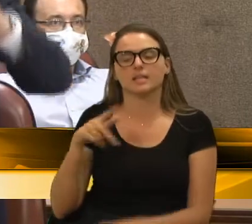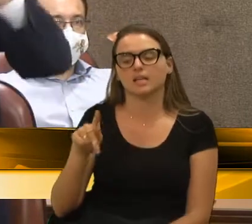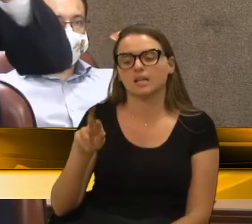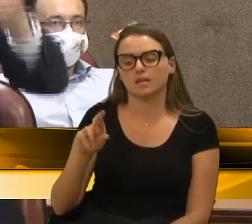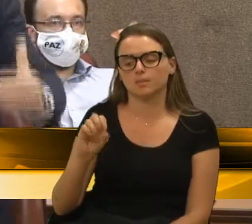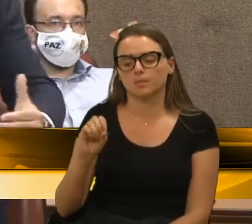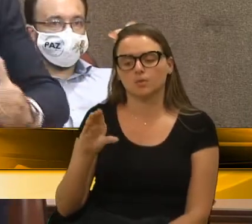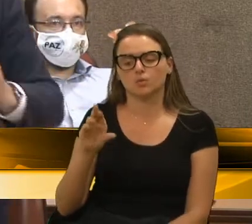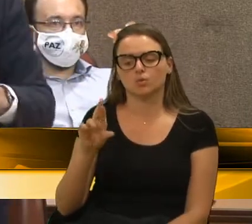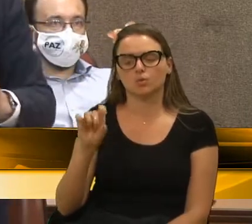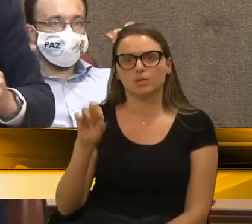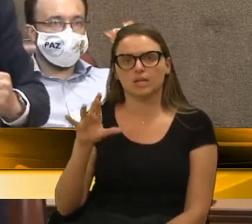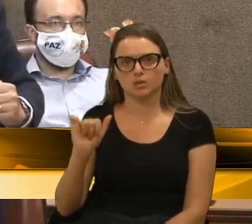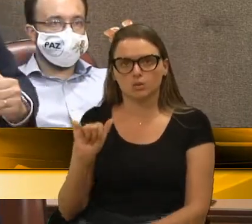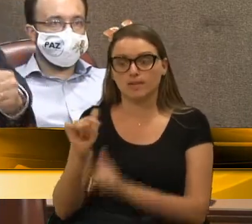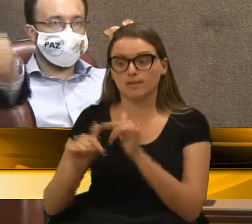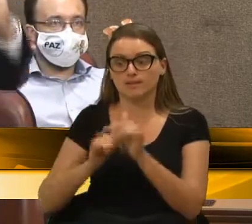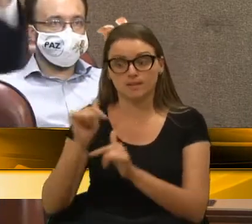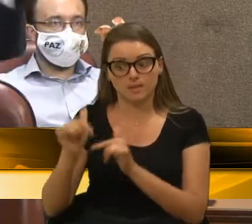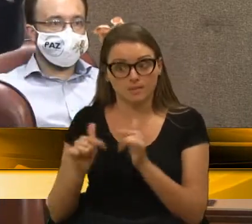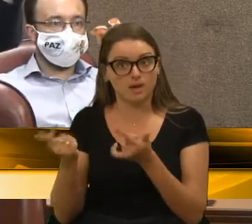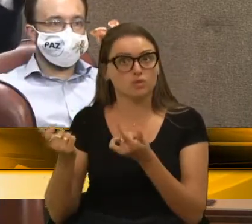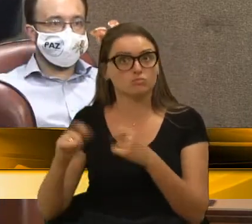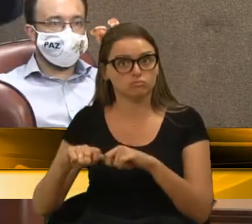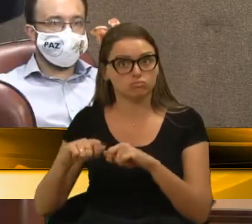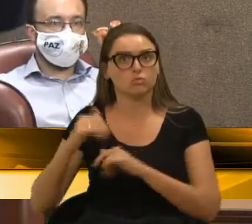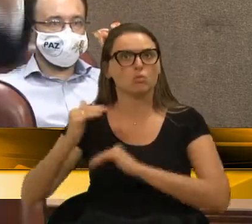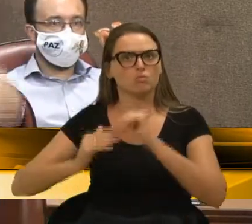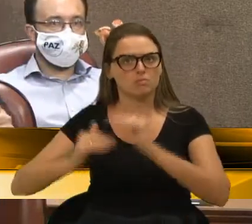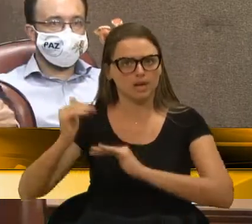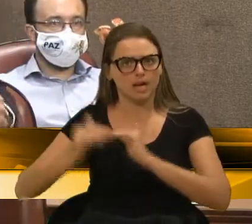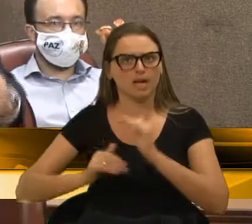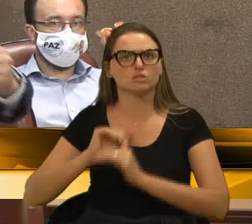que trabalhe com eficiência, né, com uma atuação